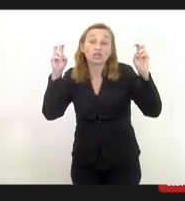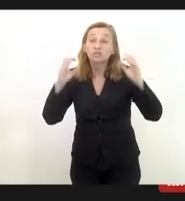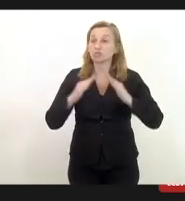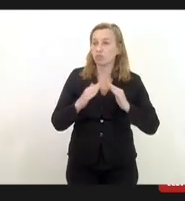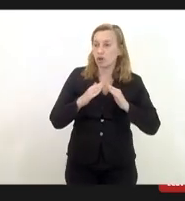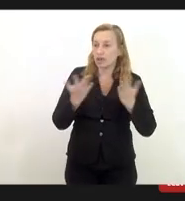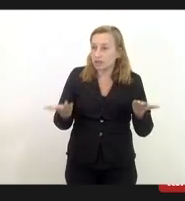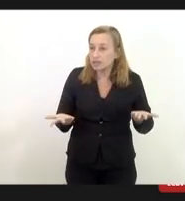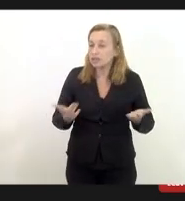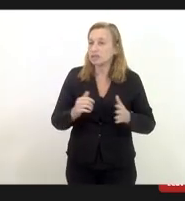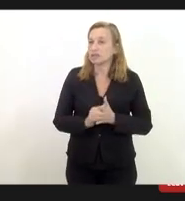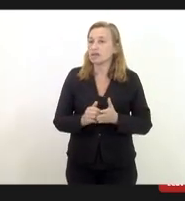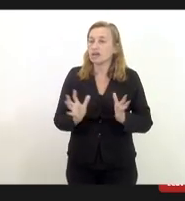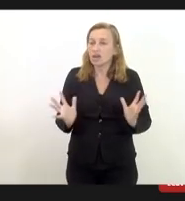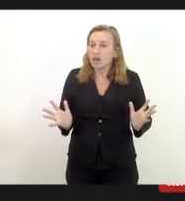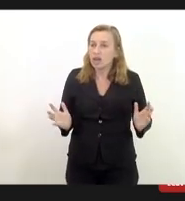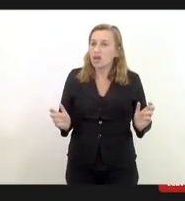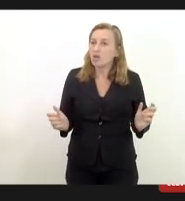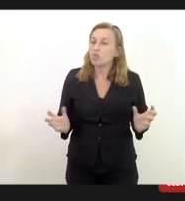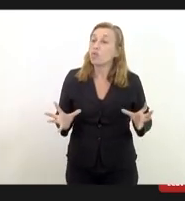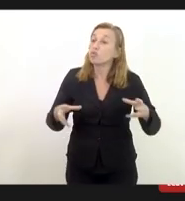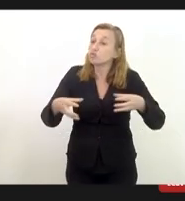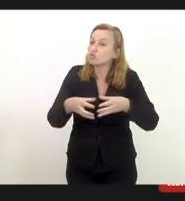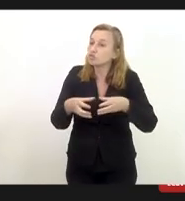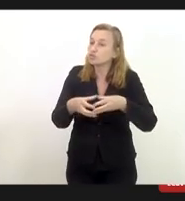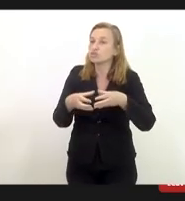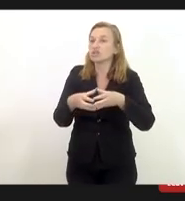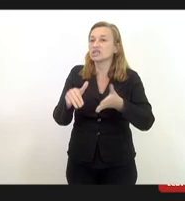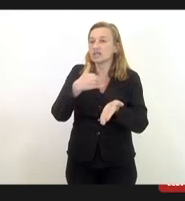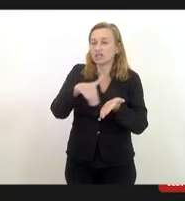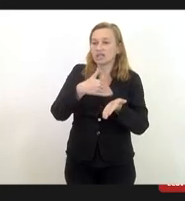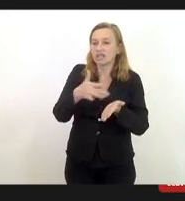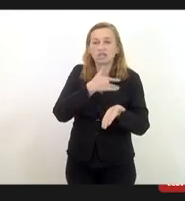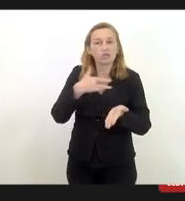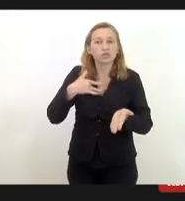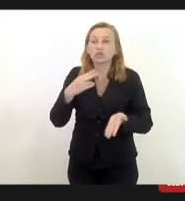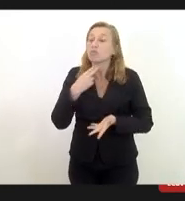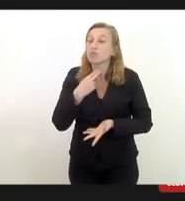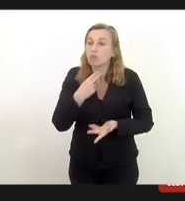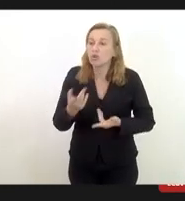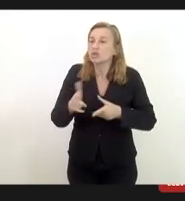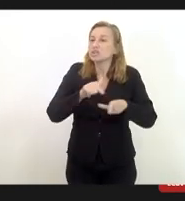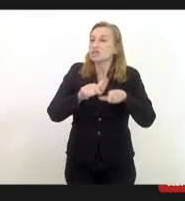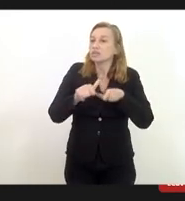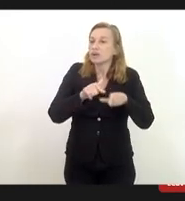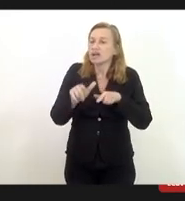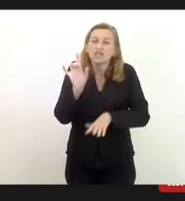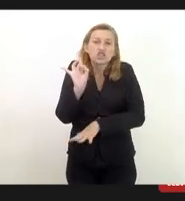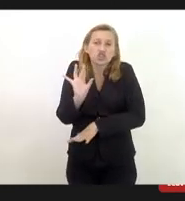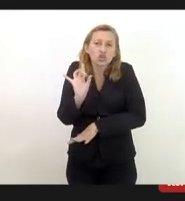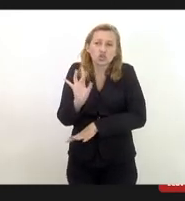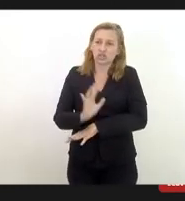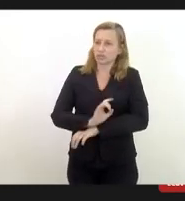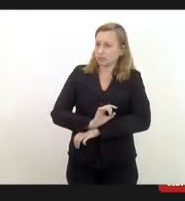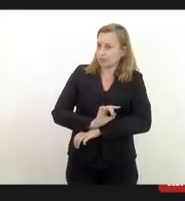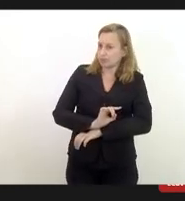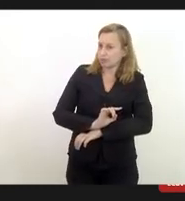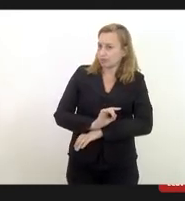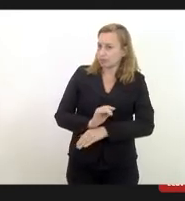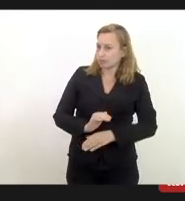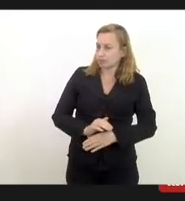é uma parceria. A Secretaria de Saúde não pode trabalhar sozinha nesse